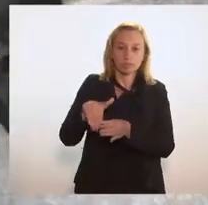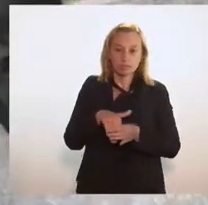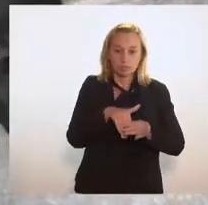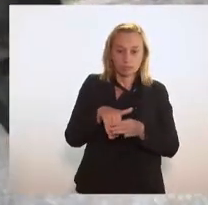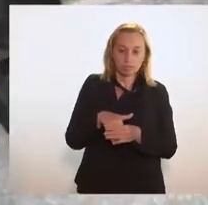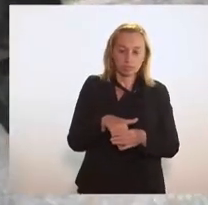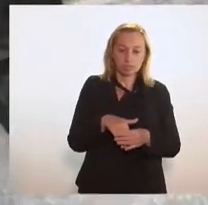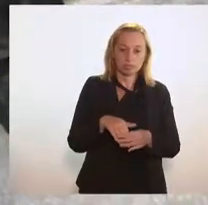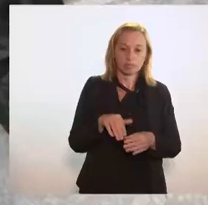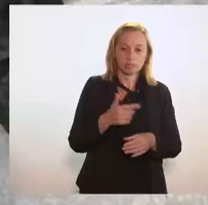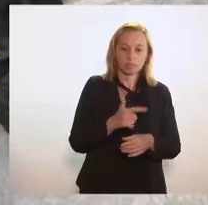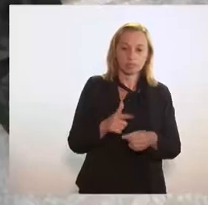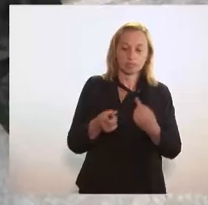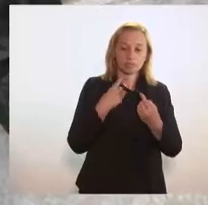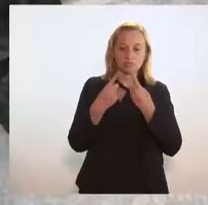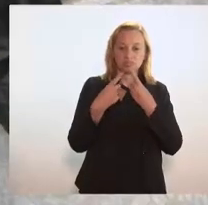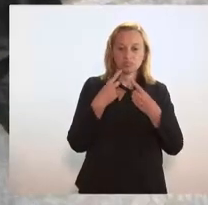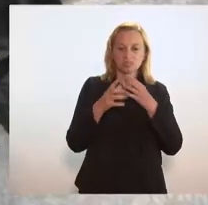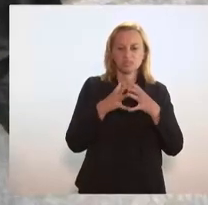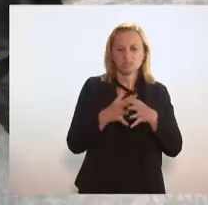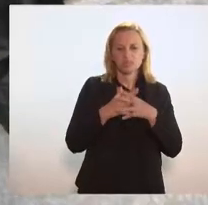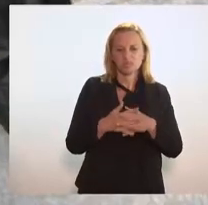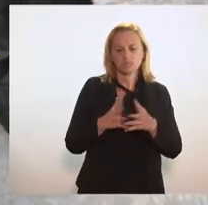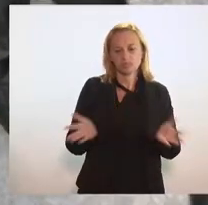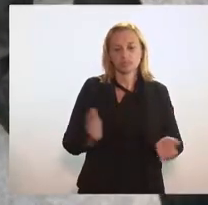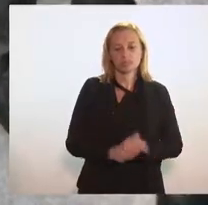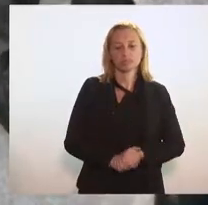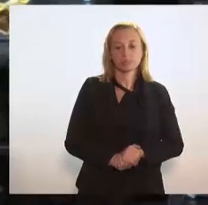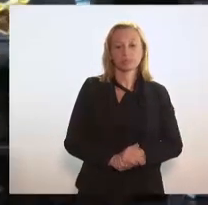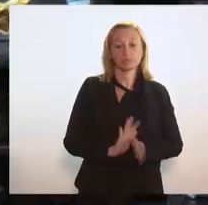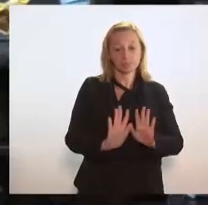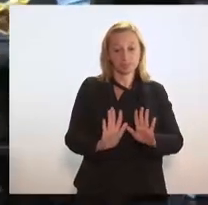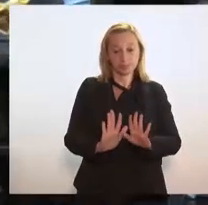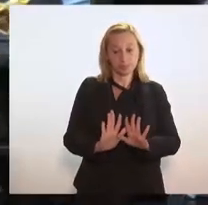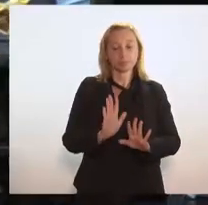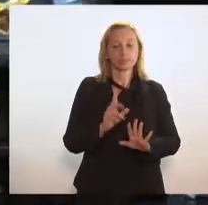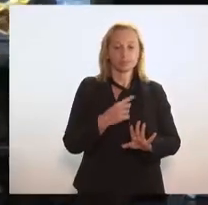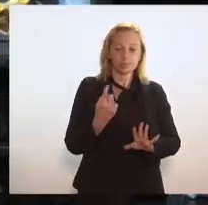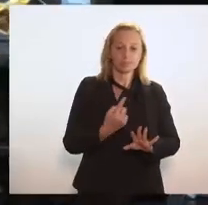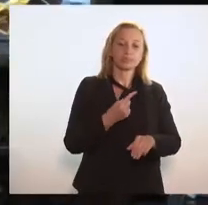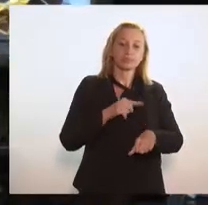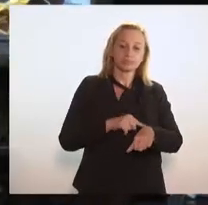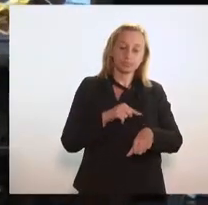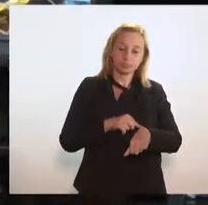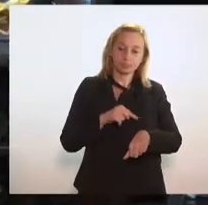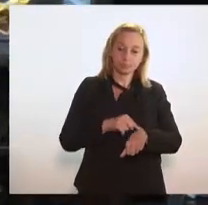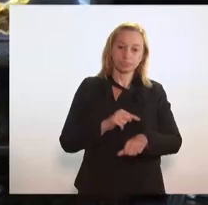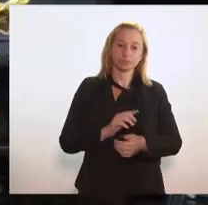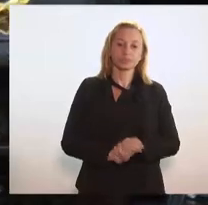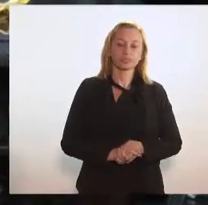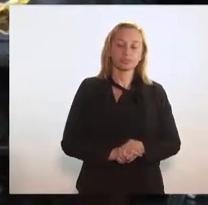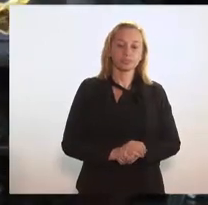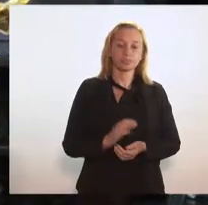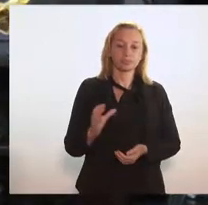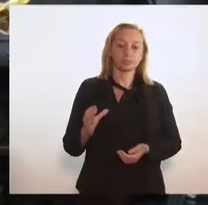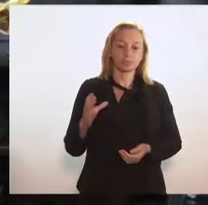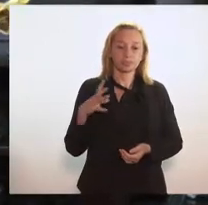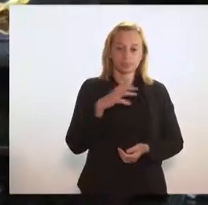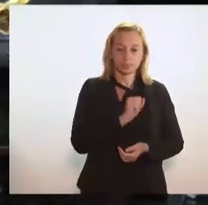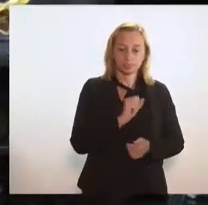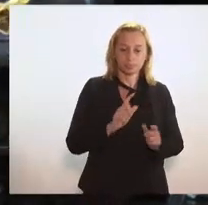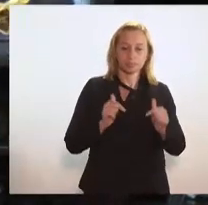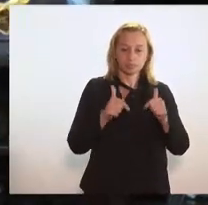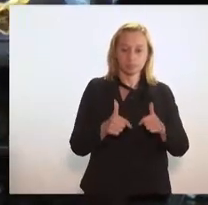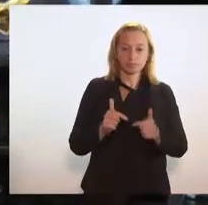sem uma discussão complexa mostrando consciência nós estamos nesse momento é uma regime de urgência